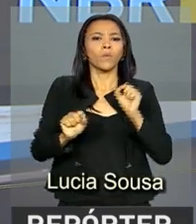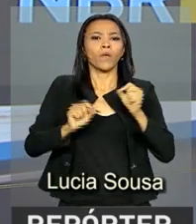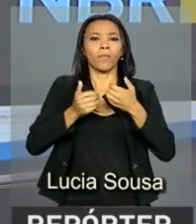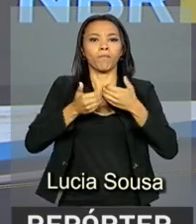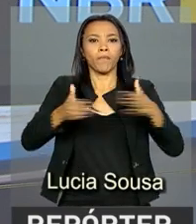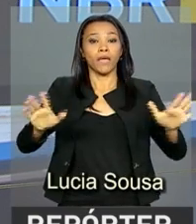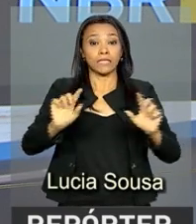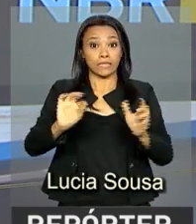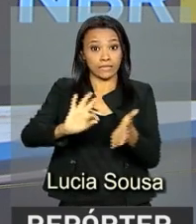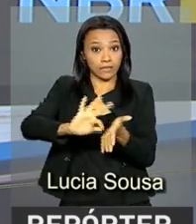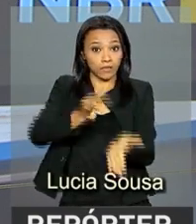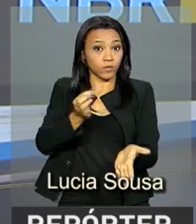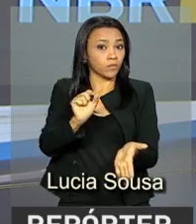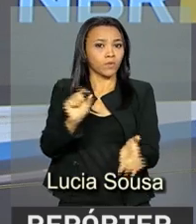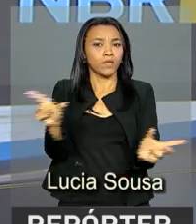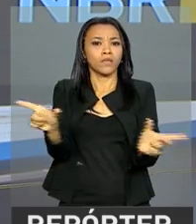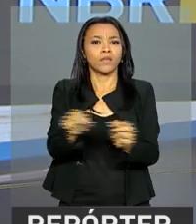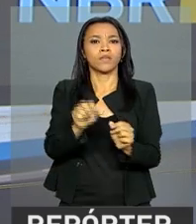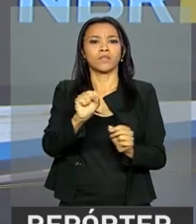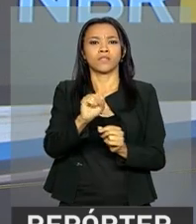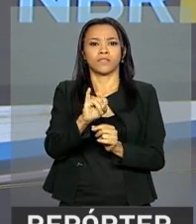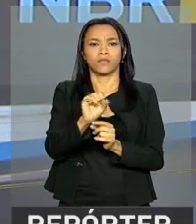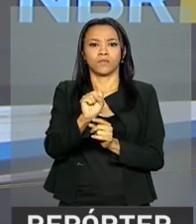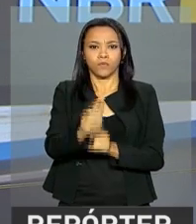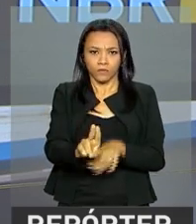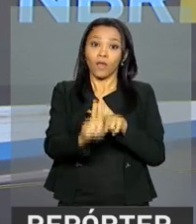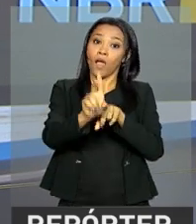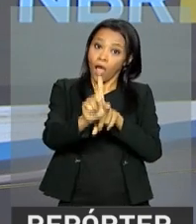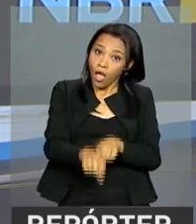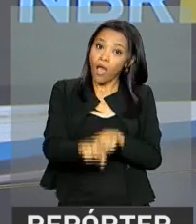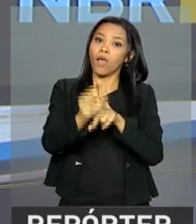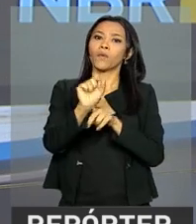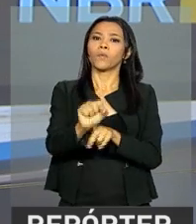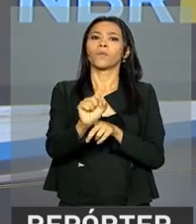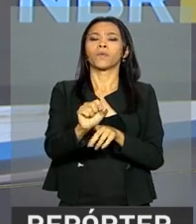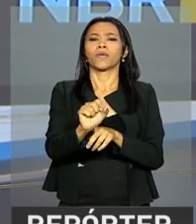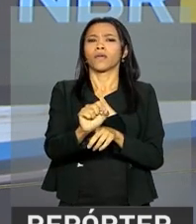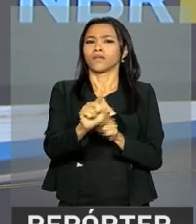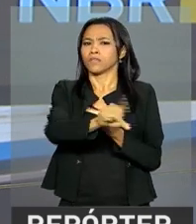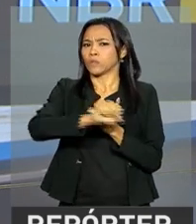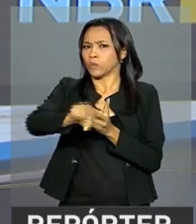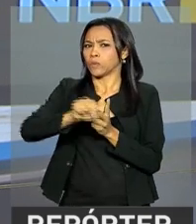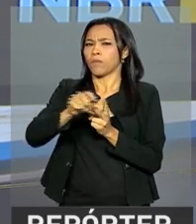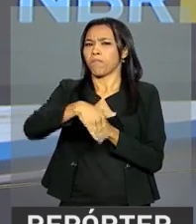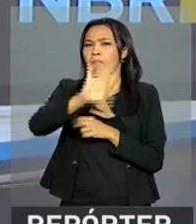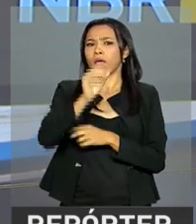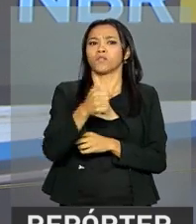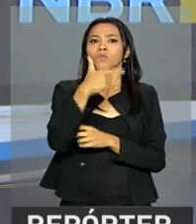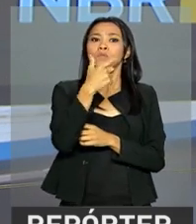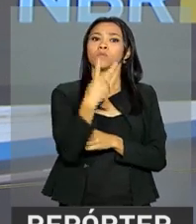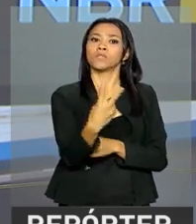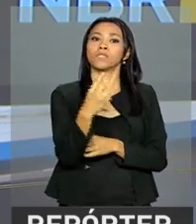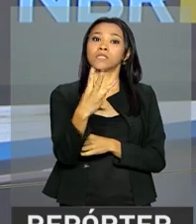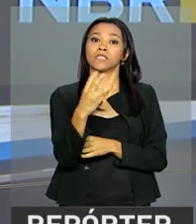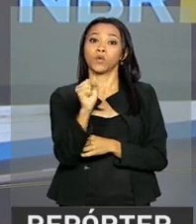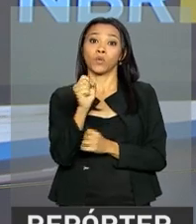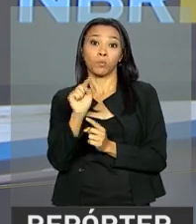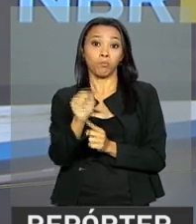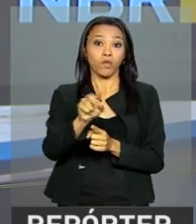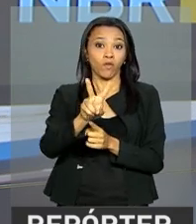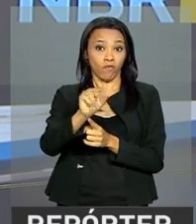inscrições para o sizu que é o sistema de seleção unificadas são mais de 238.000 vagas em